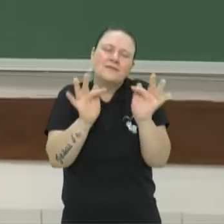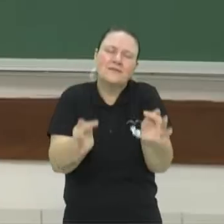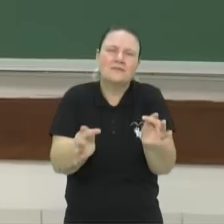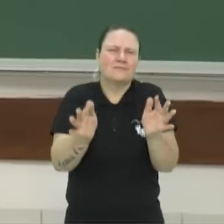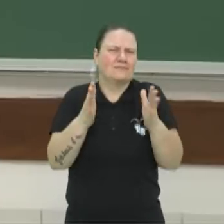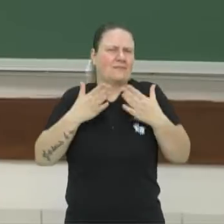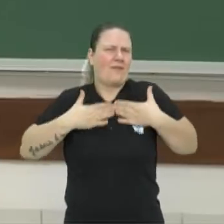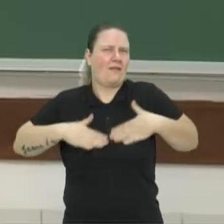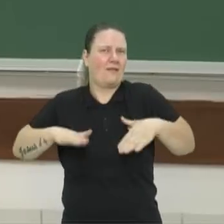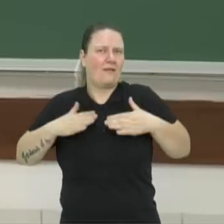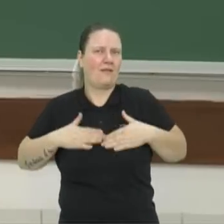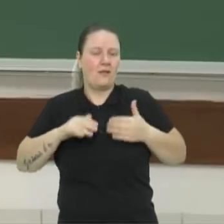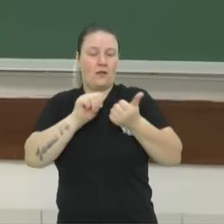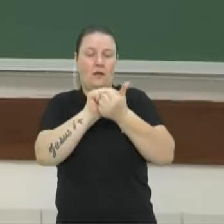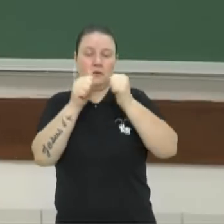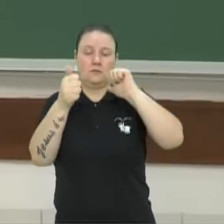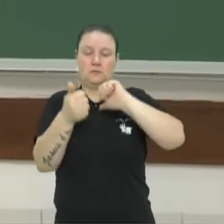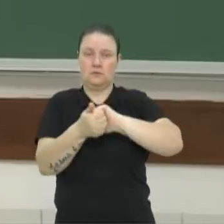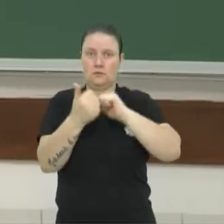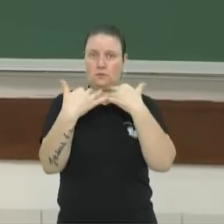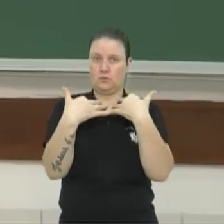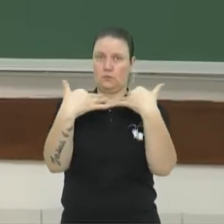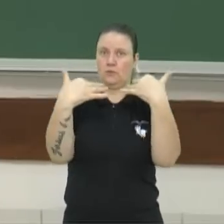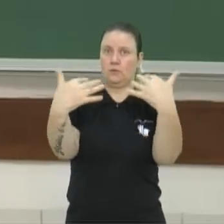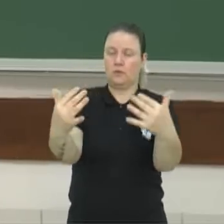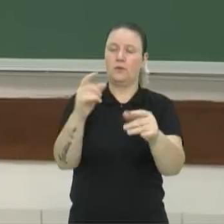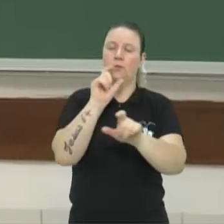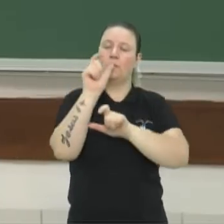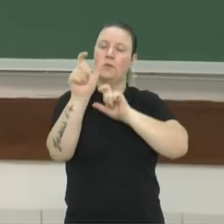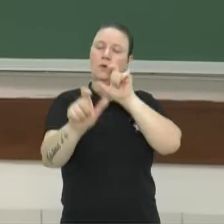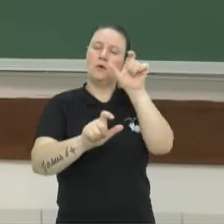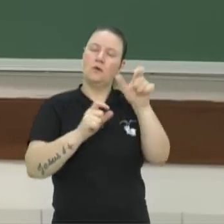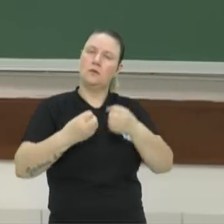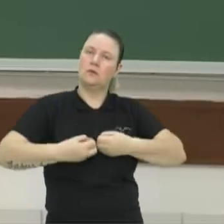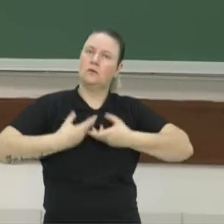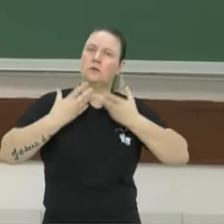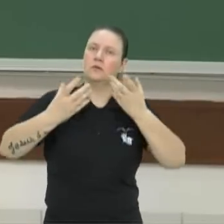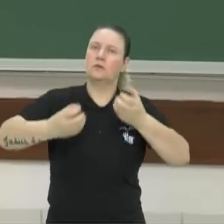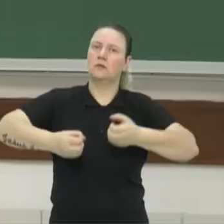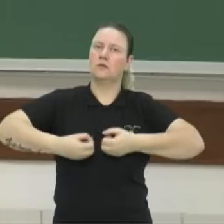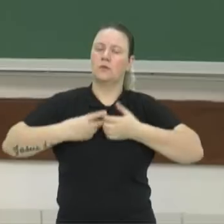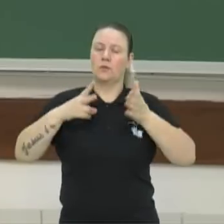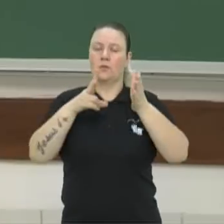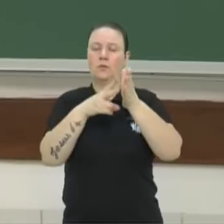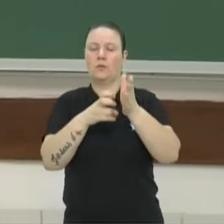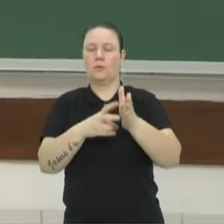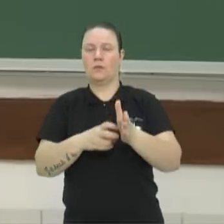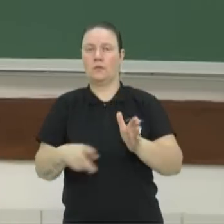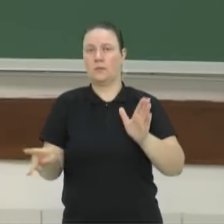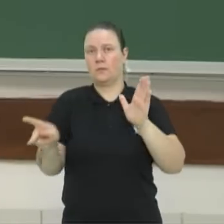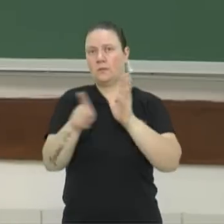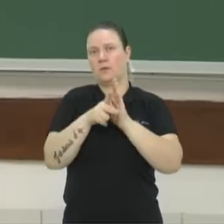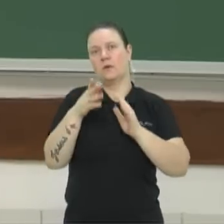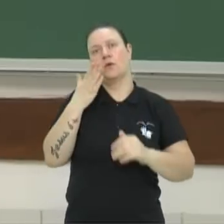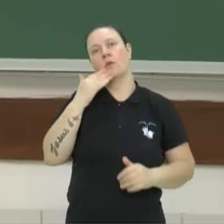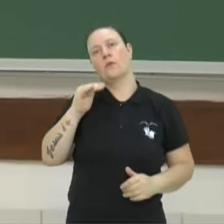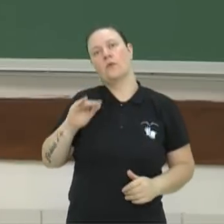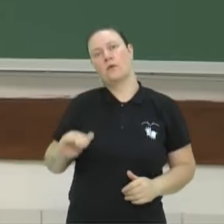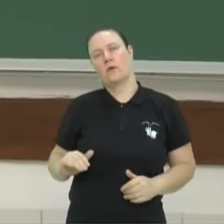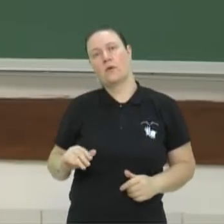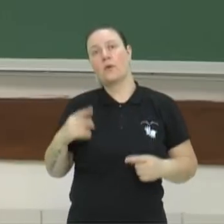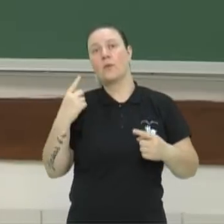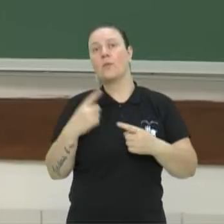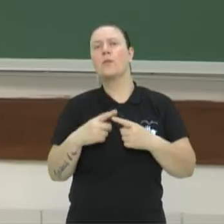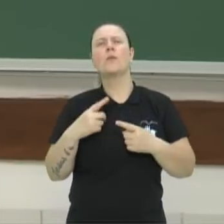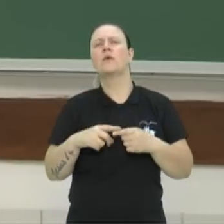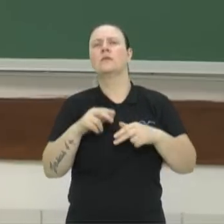Mais assim, adequada ao público, com palavras e expressões que sejam do vocabulário delas, porque aí eu me aproximo